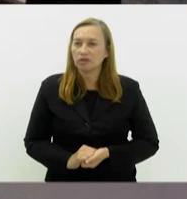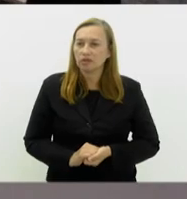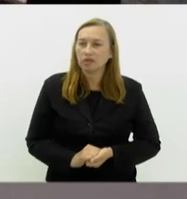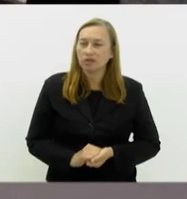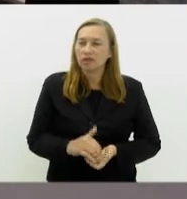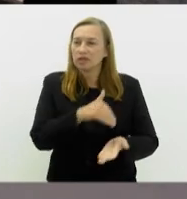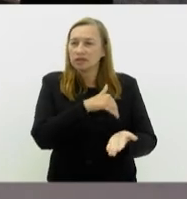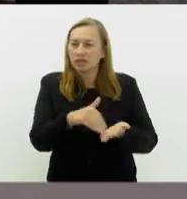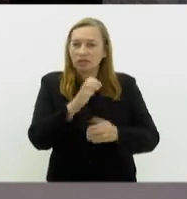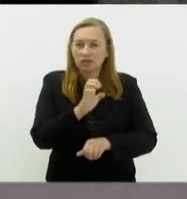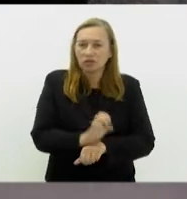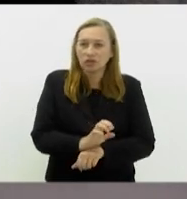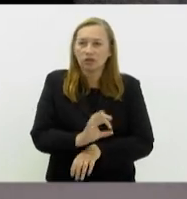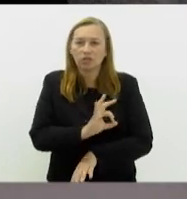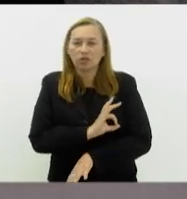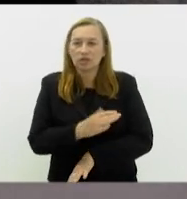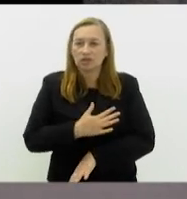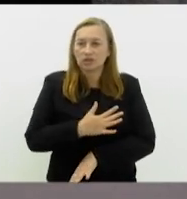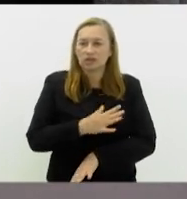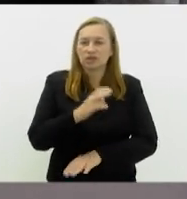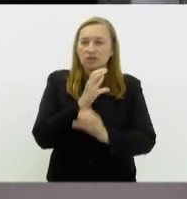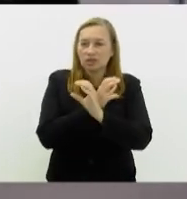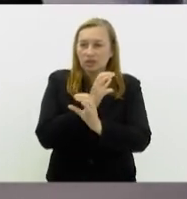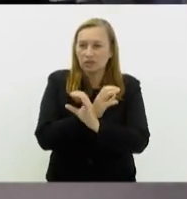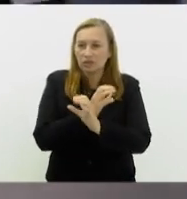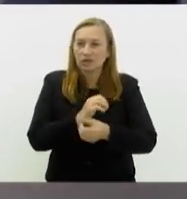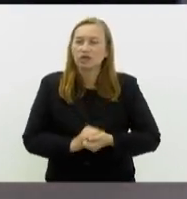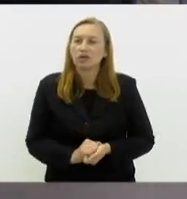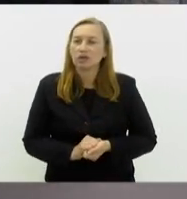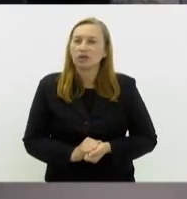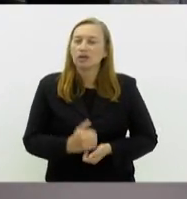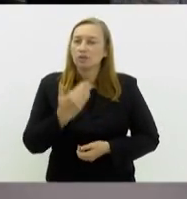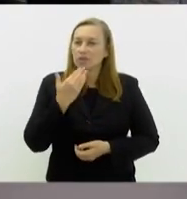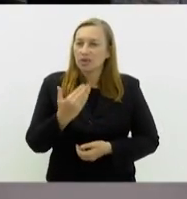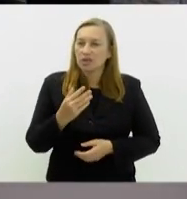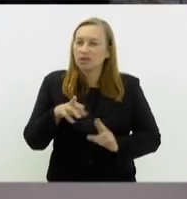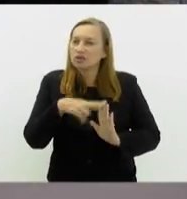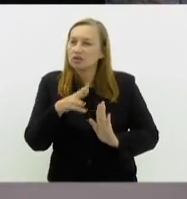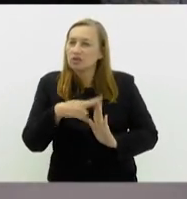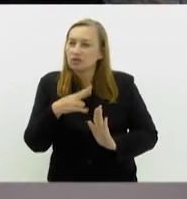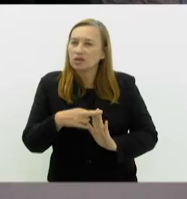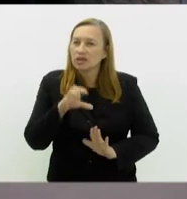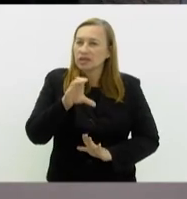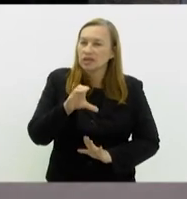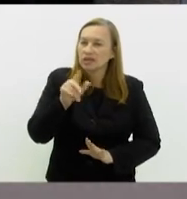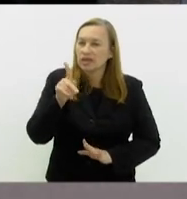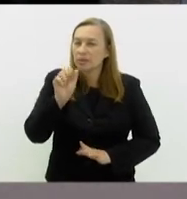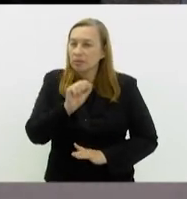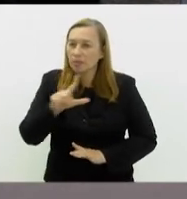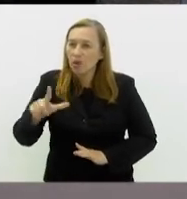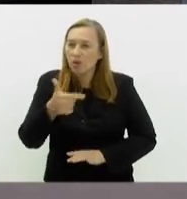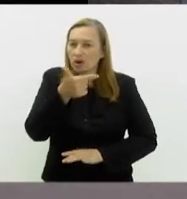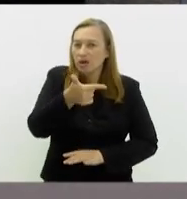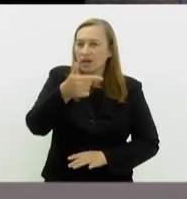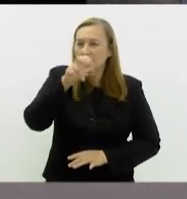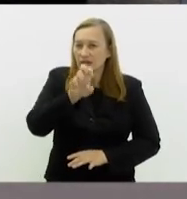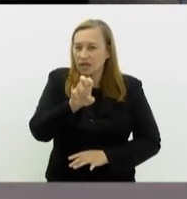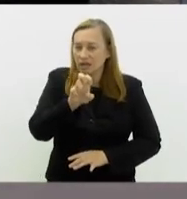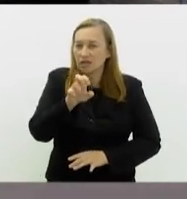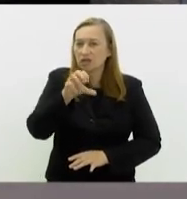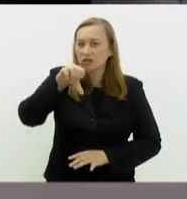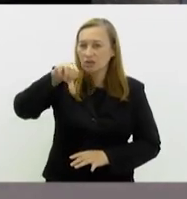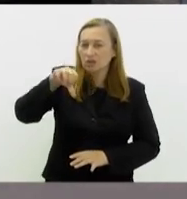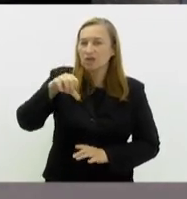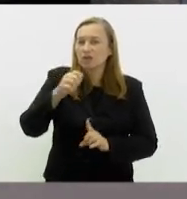secretaria de estado da Polícia Civil que seja revogada a resolução cepol 509 de23